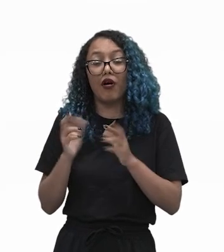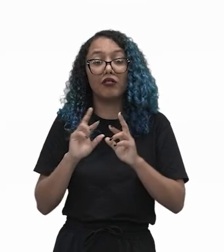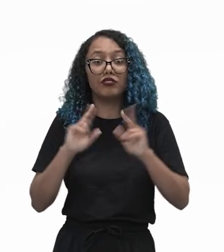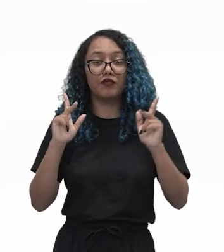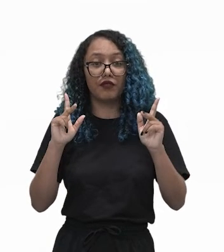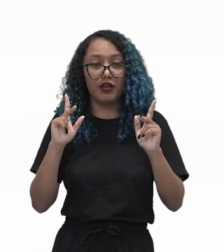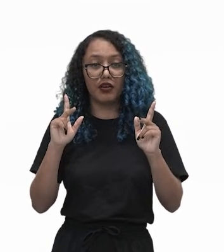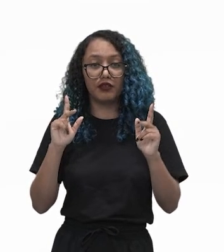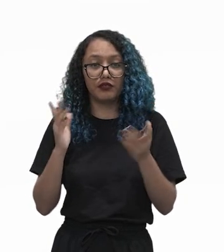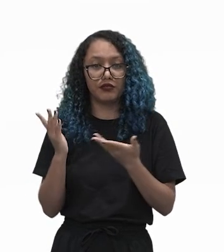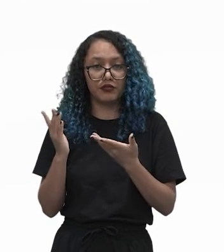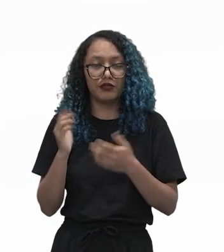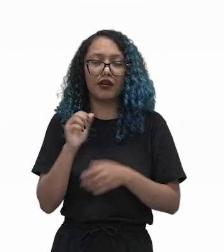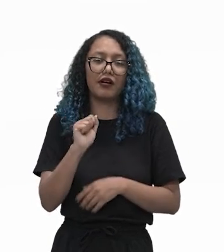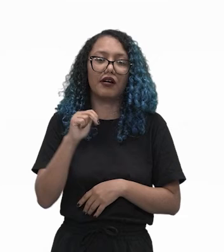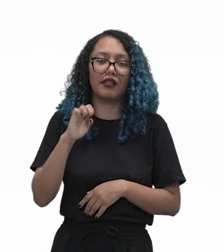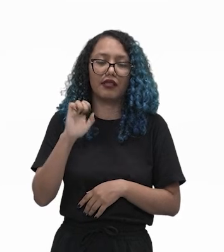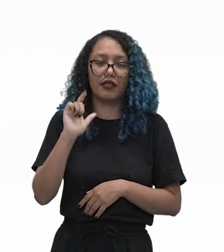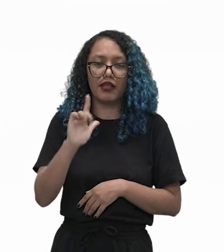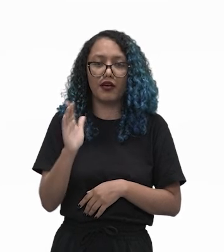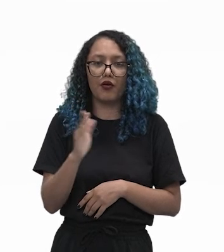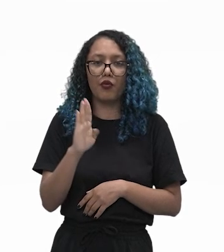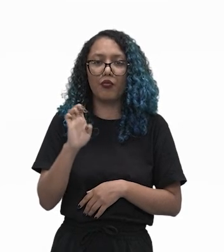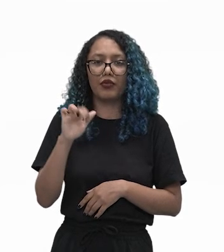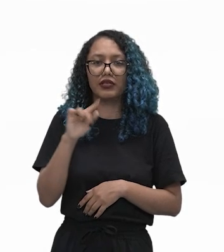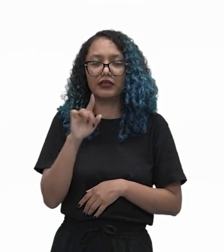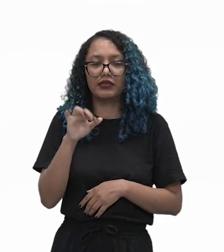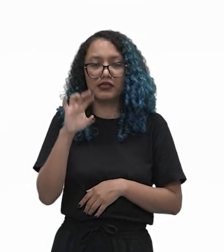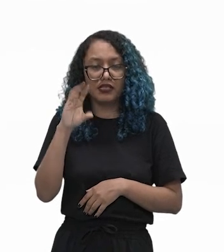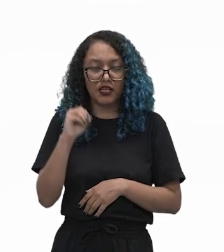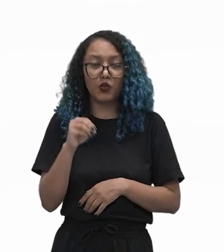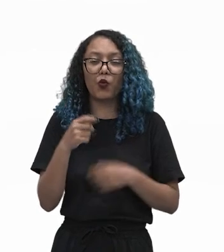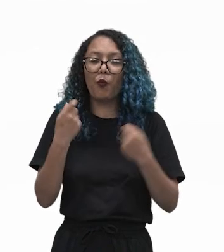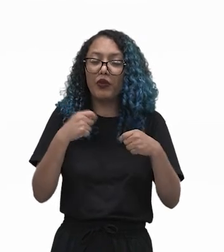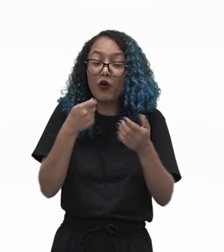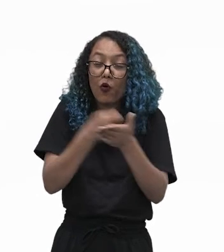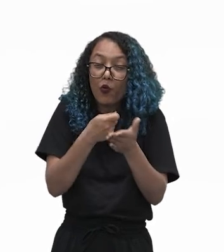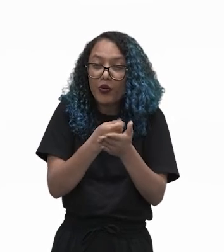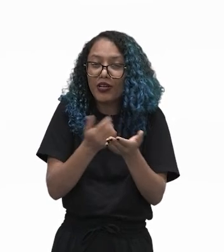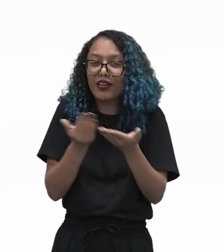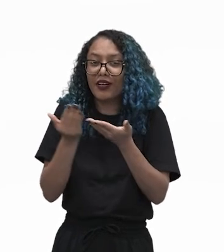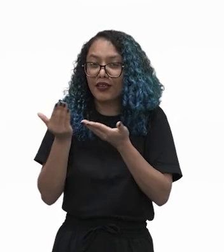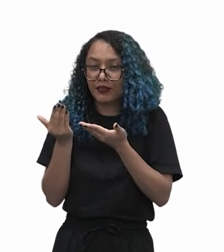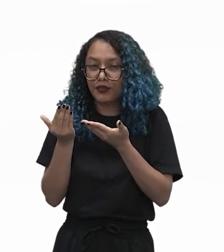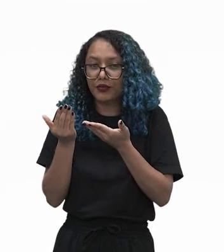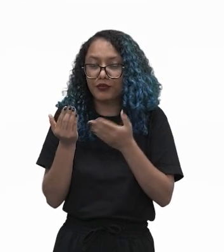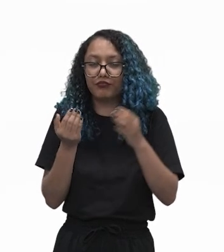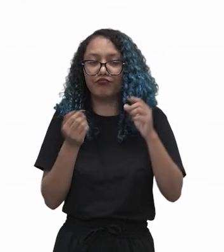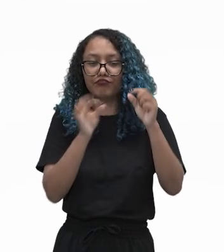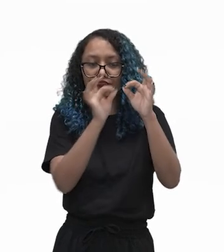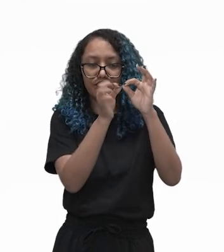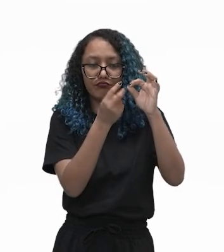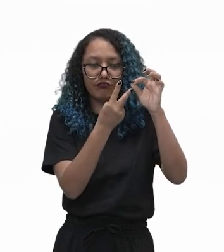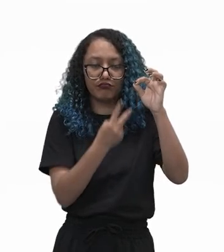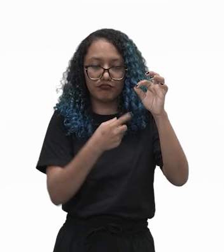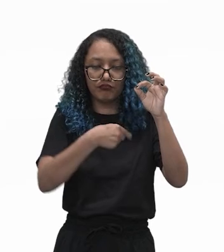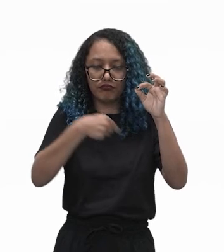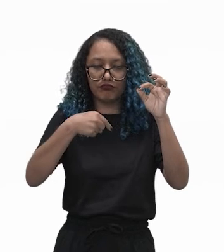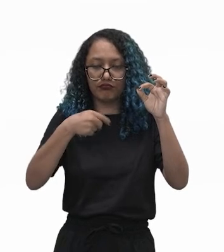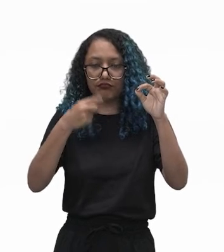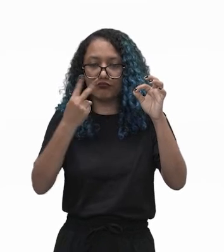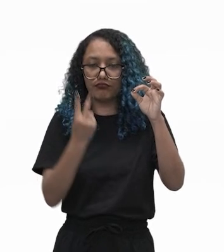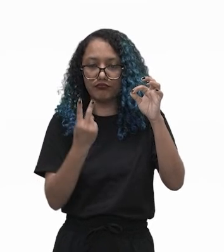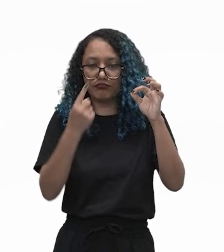aromático, ou seja, o anel benzênico tem que ser desse jeito. Ligações duplas alternadas. E aí, como essas ligações, elas